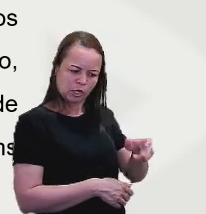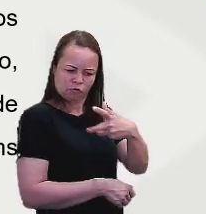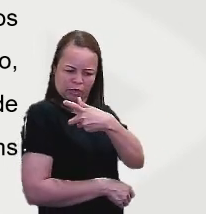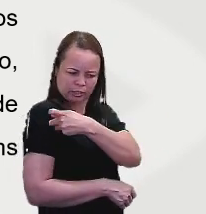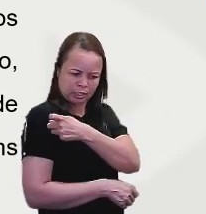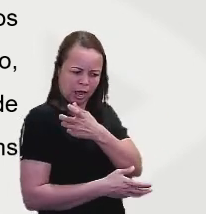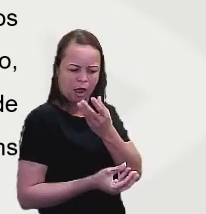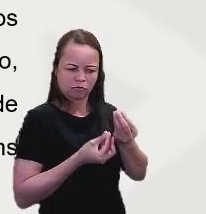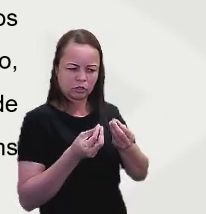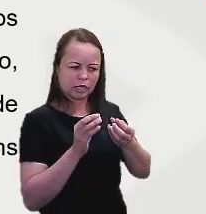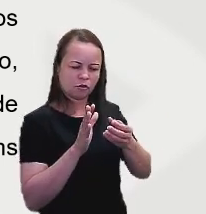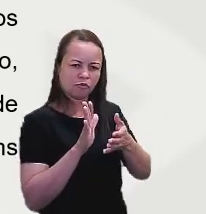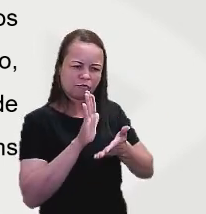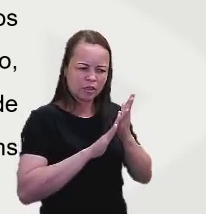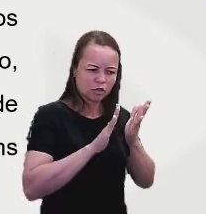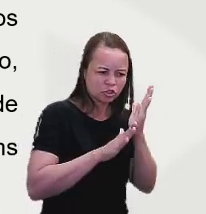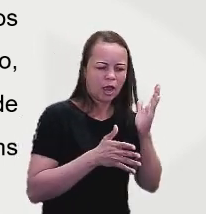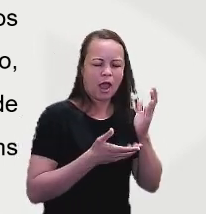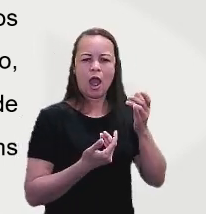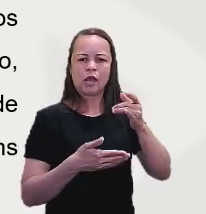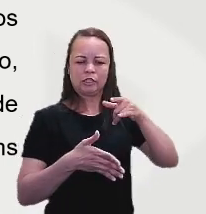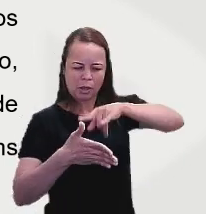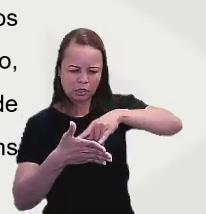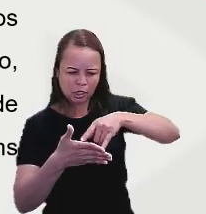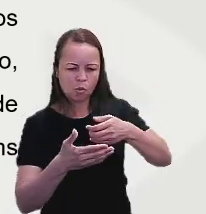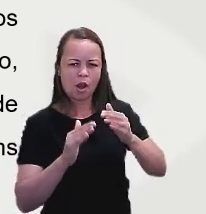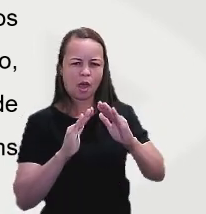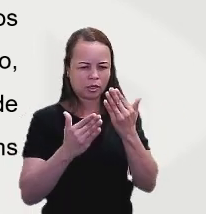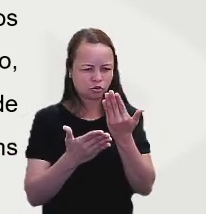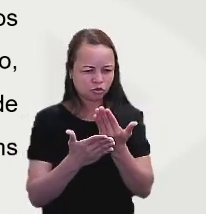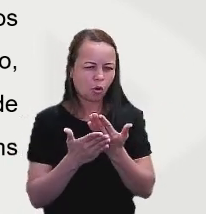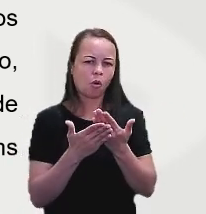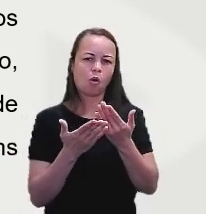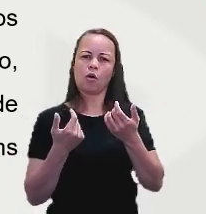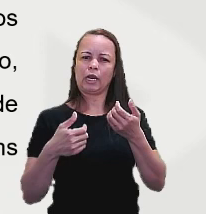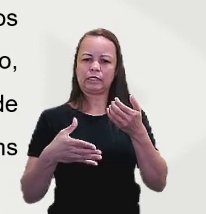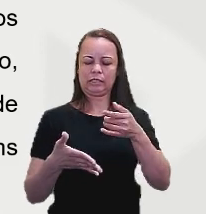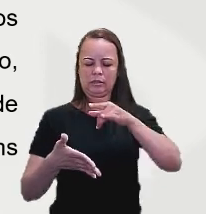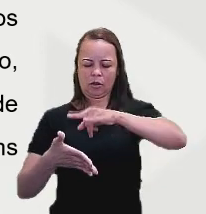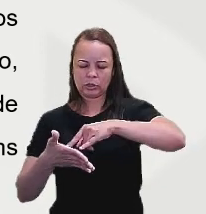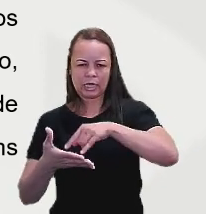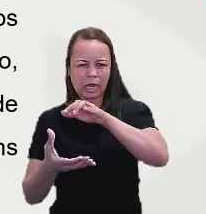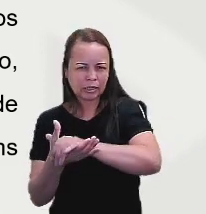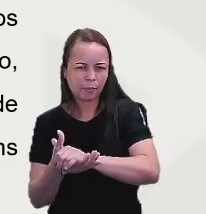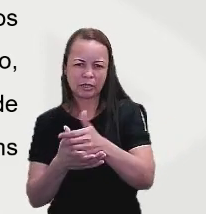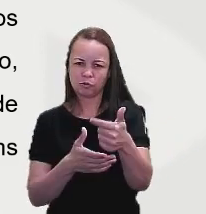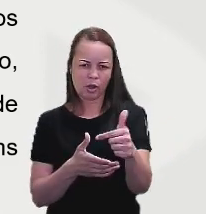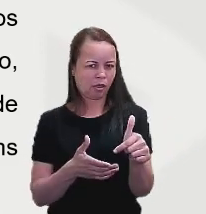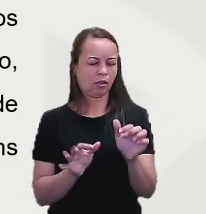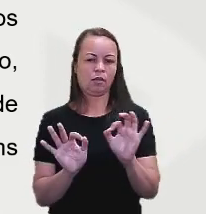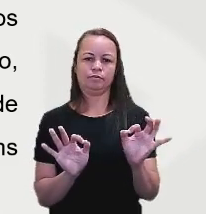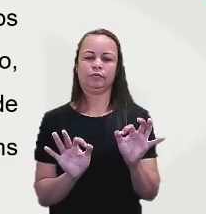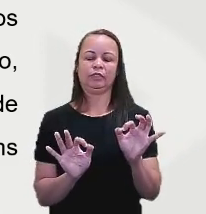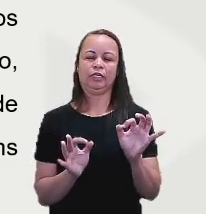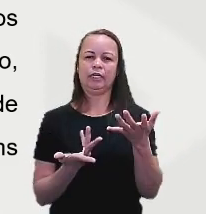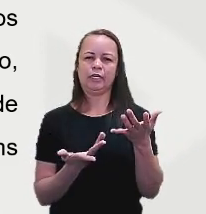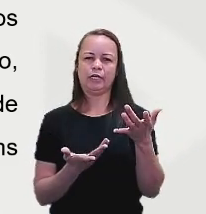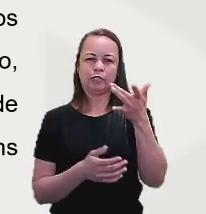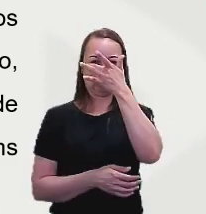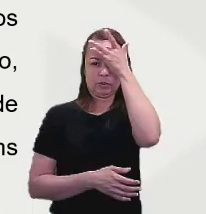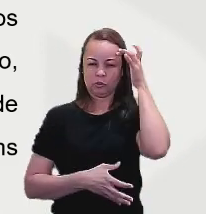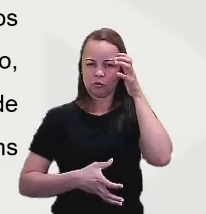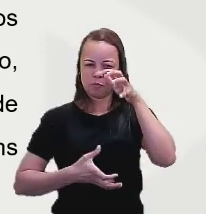como viajar, se matricular, certidões de casamento e etc. E isso começou a revoltar as pessoas.